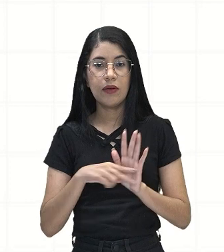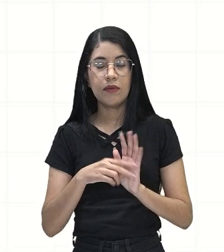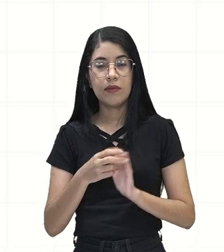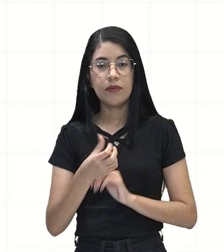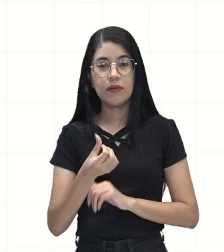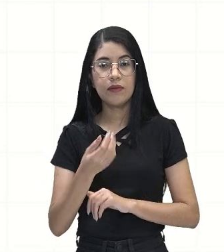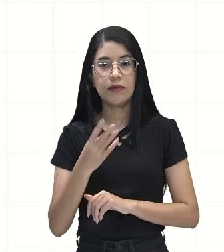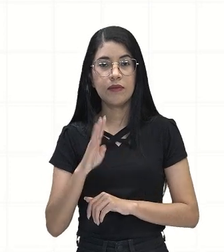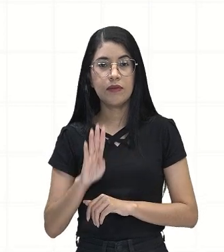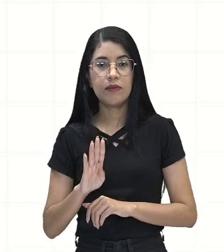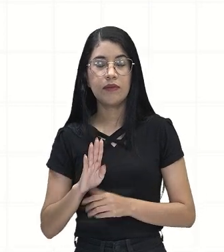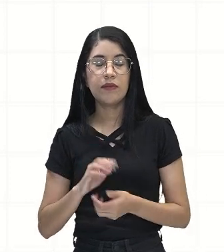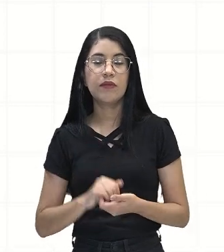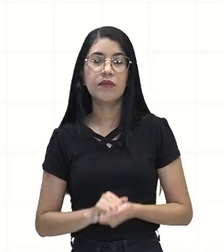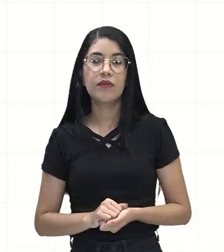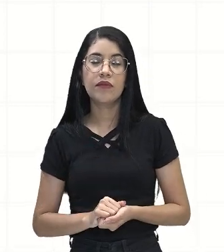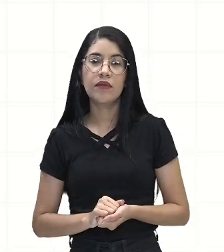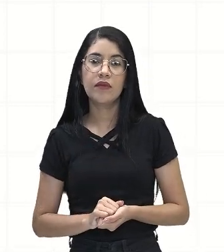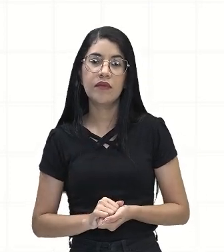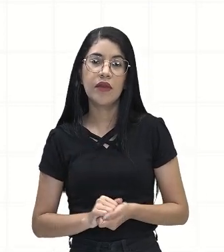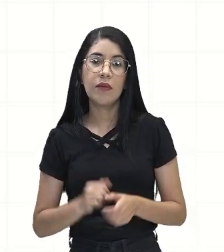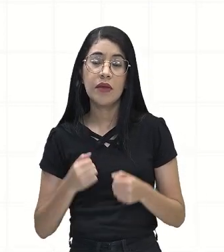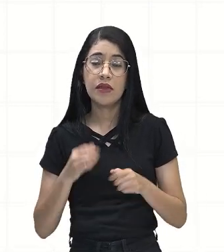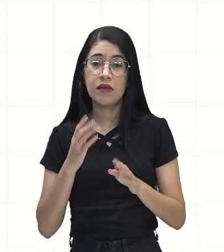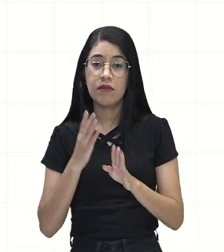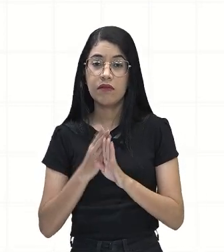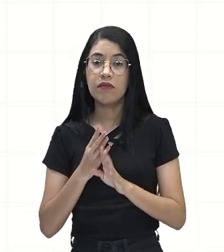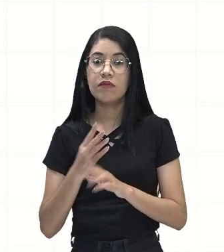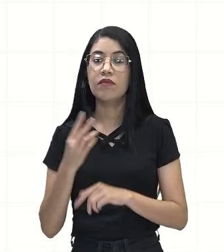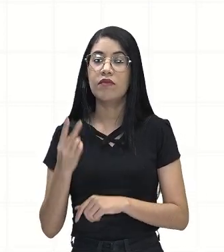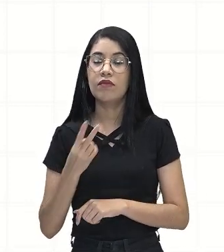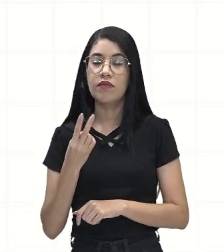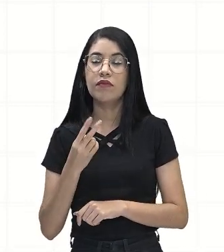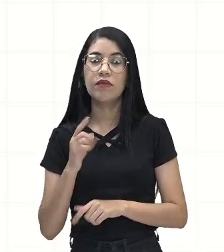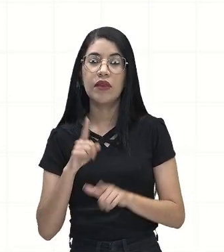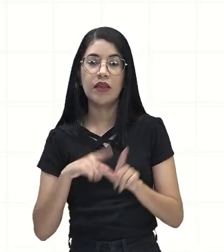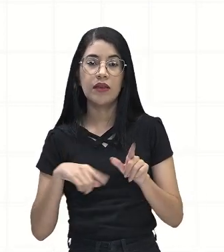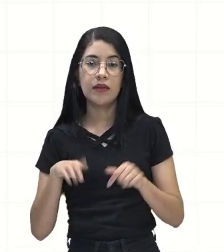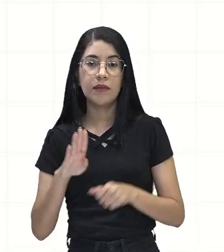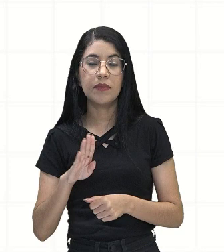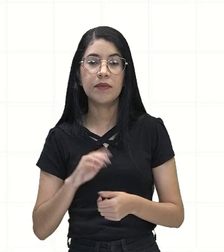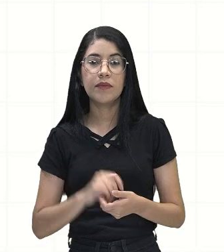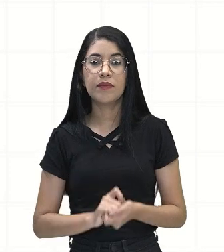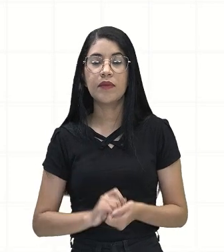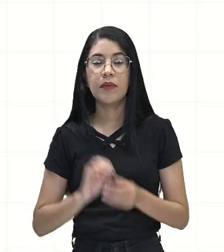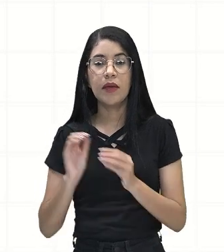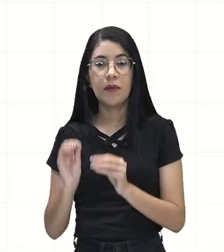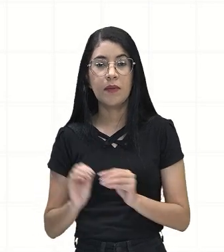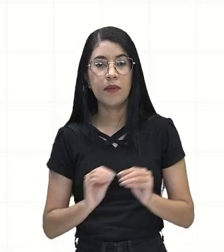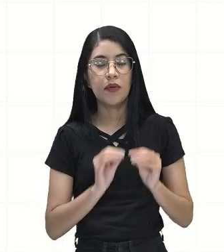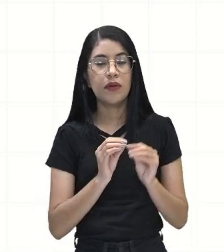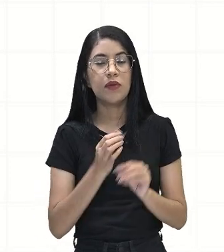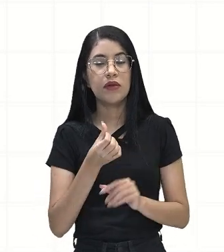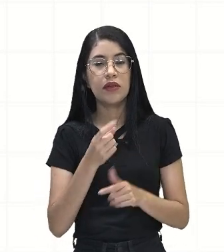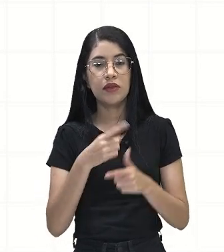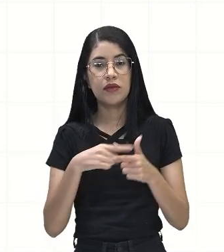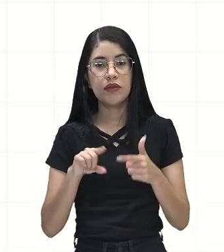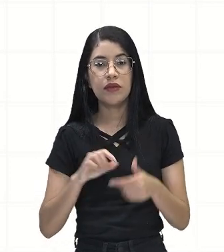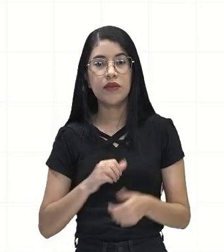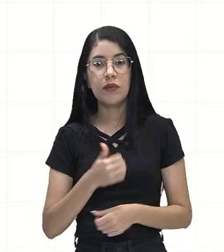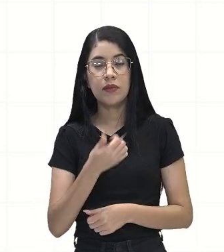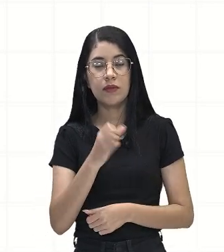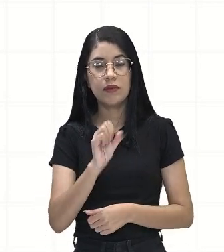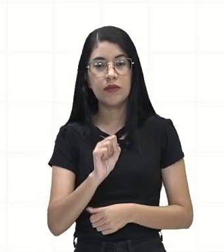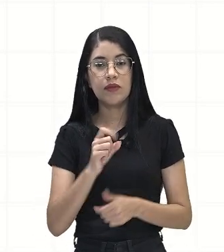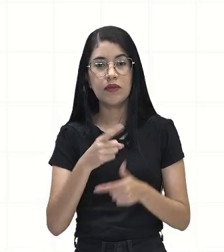bem. Então, para determinar o valor de B, eu vou passar esse 6 dividindo. Então, 18